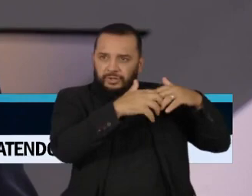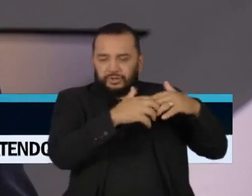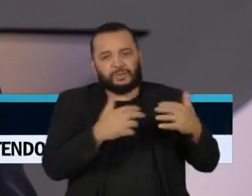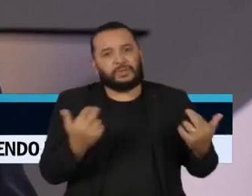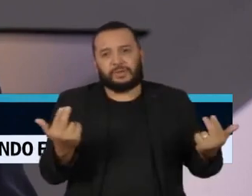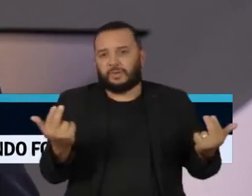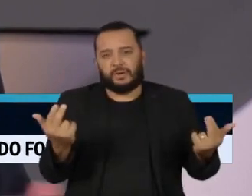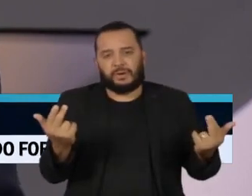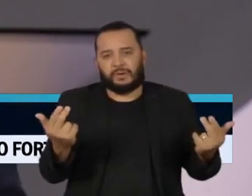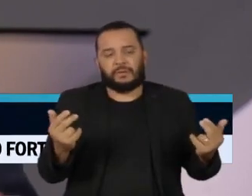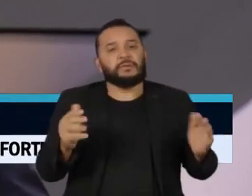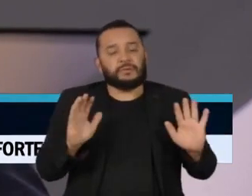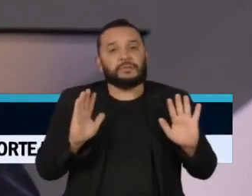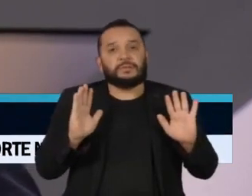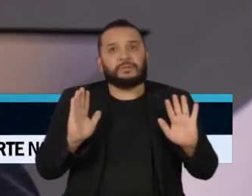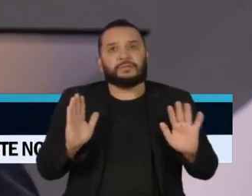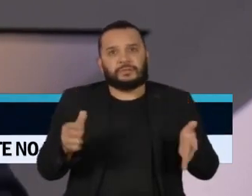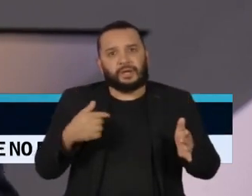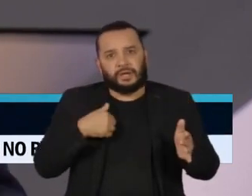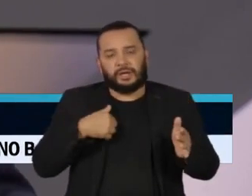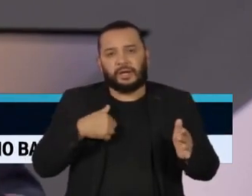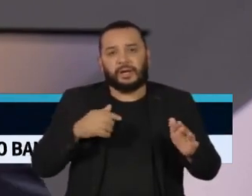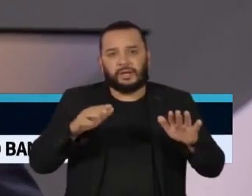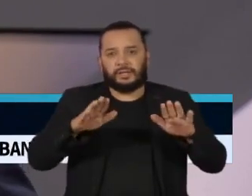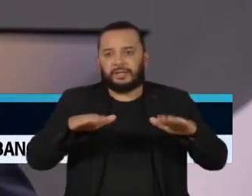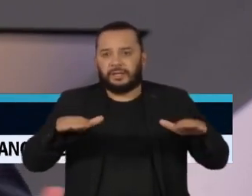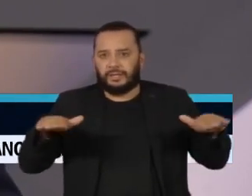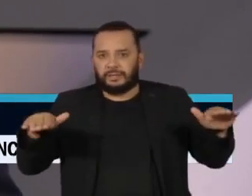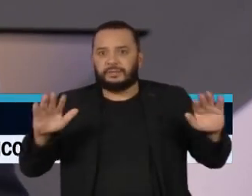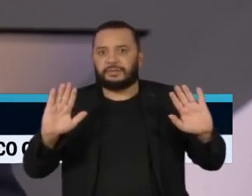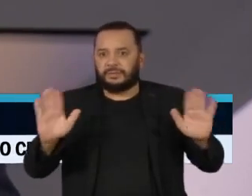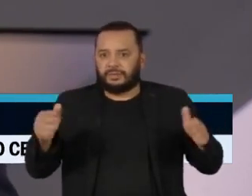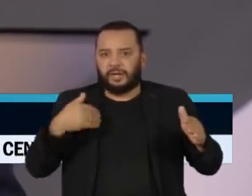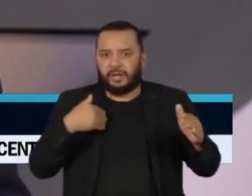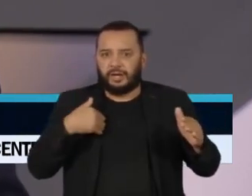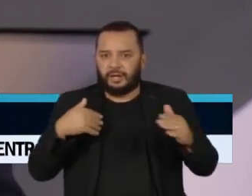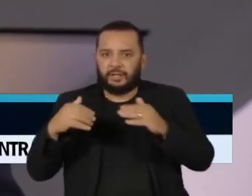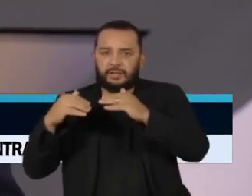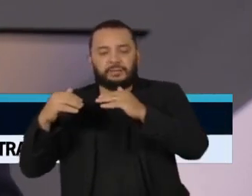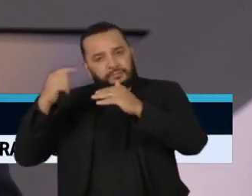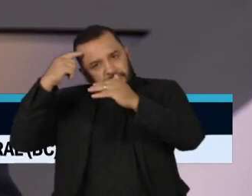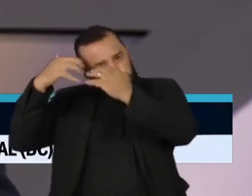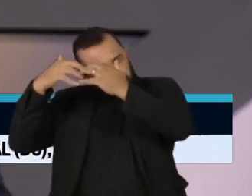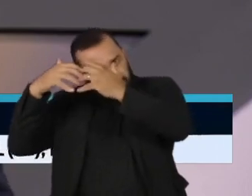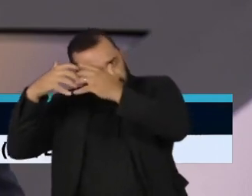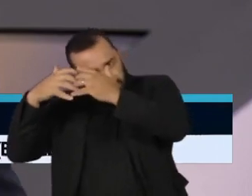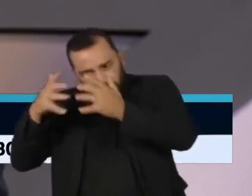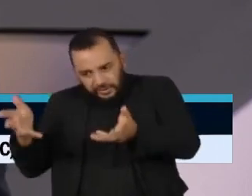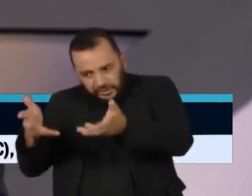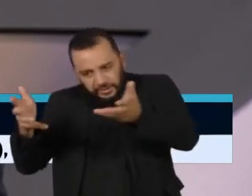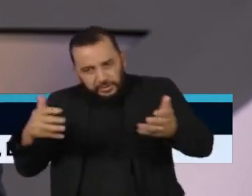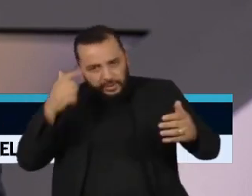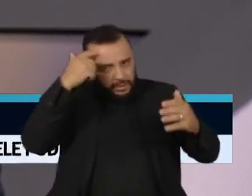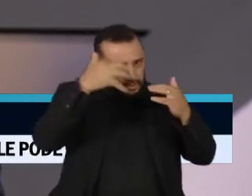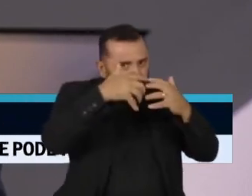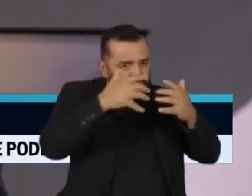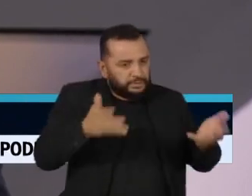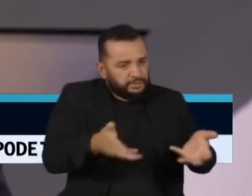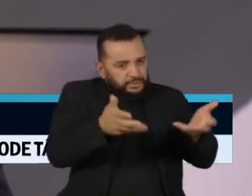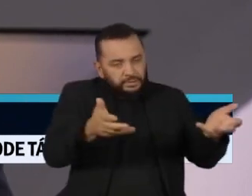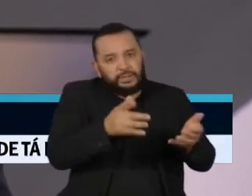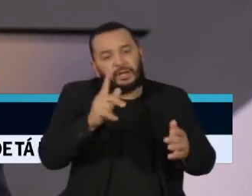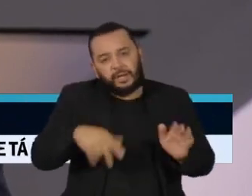que têm síndrome de Down, para diminuir essa diferença. Essa é uma proposta que parece ser uma das entrevistadas falar